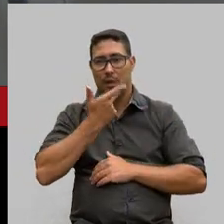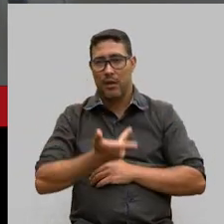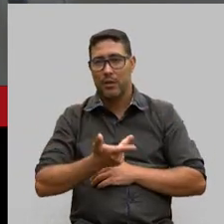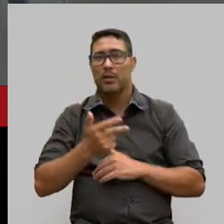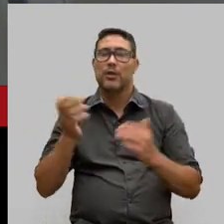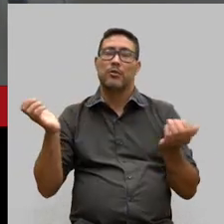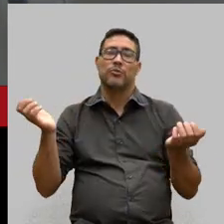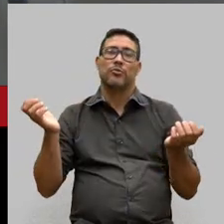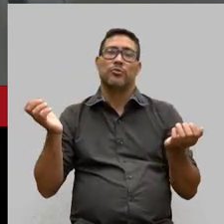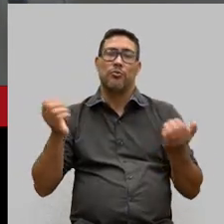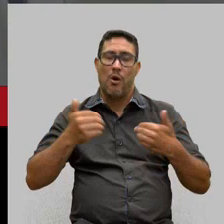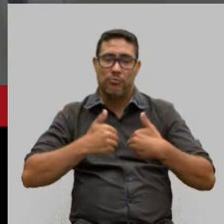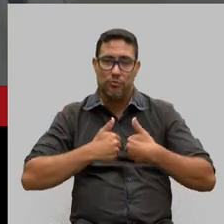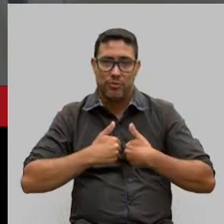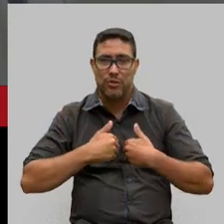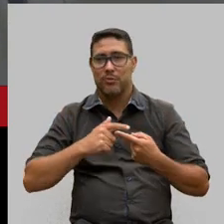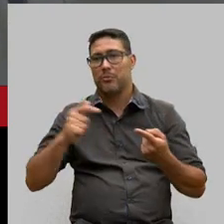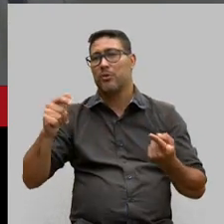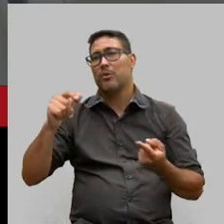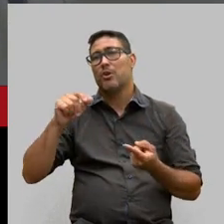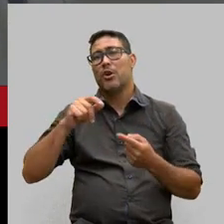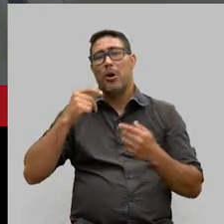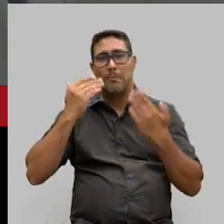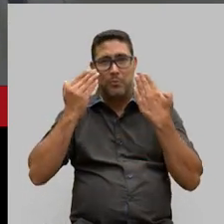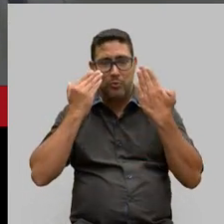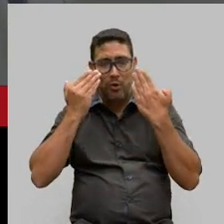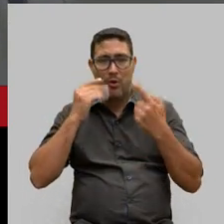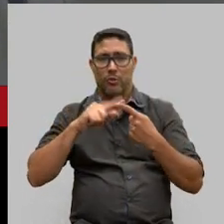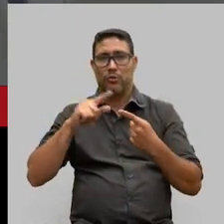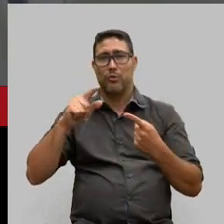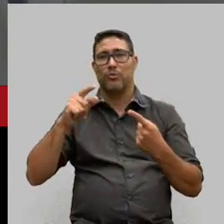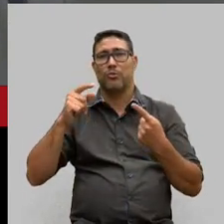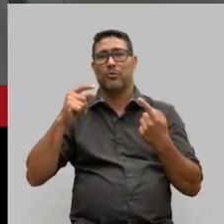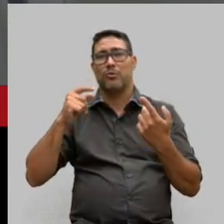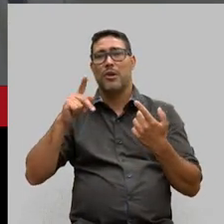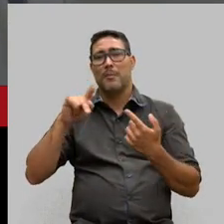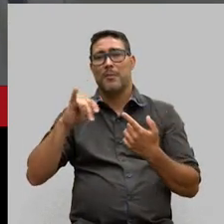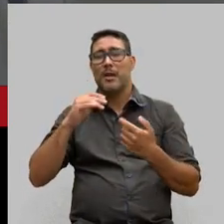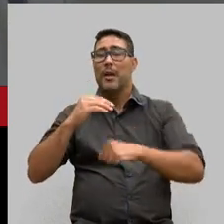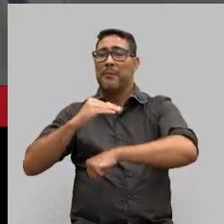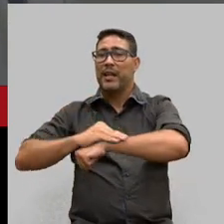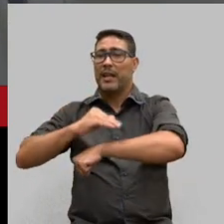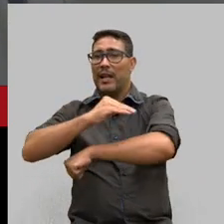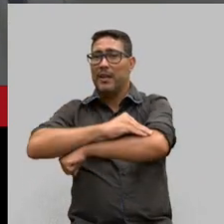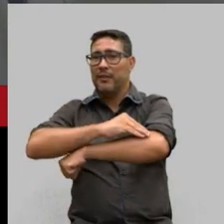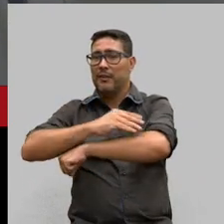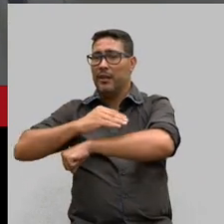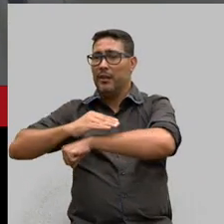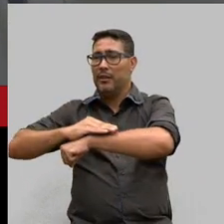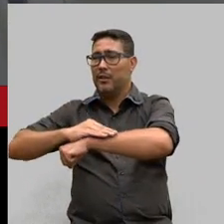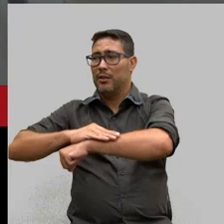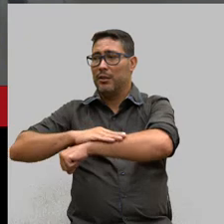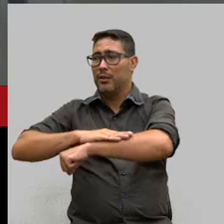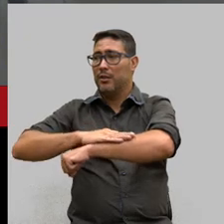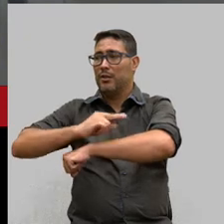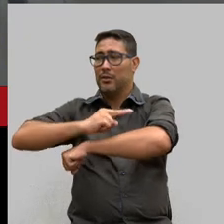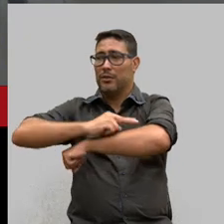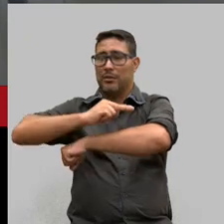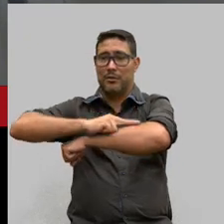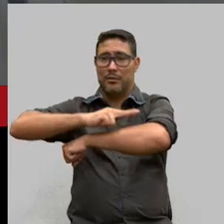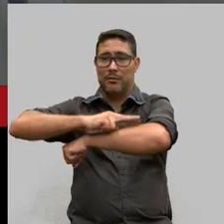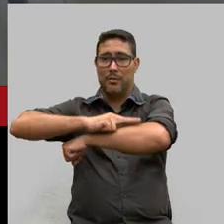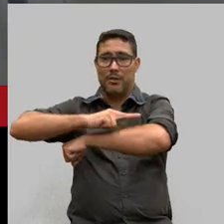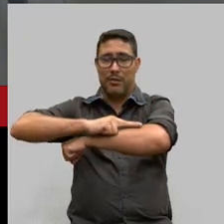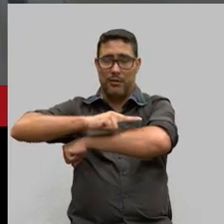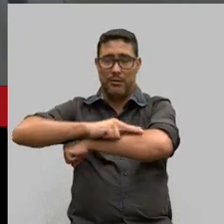capacitada terapeutas psicólogos psicanal as e todo mundo só que todo mundo no